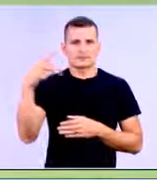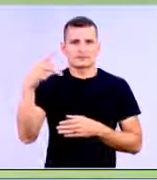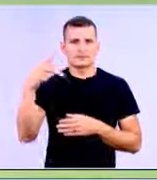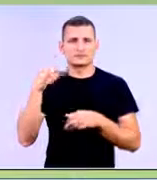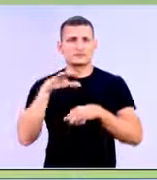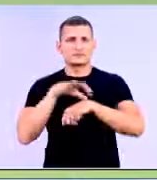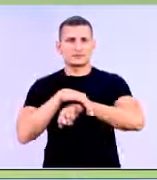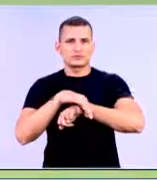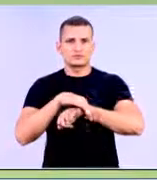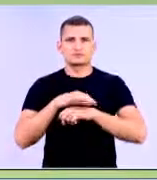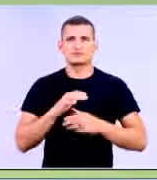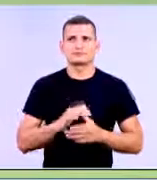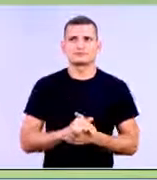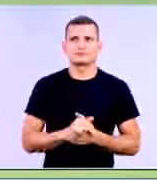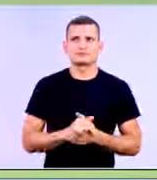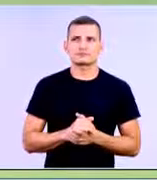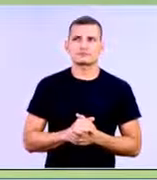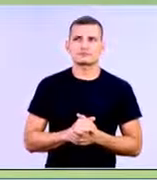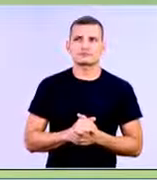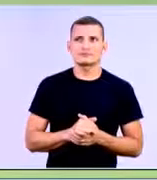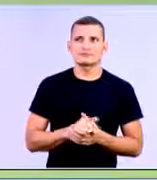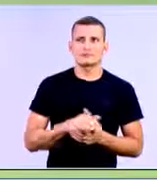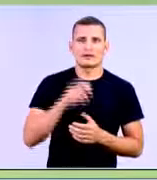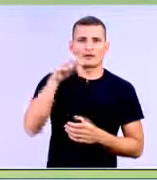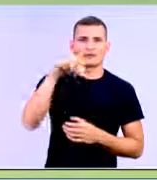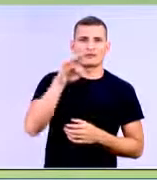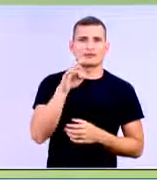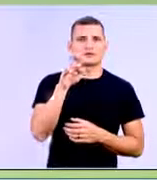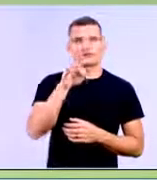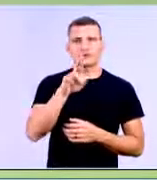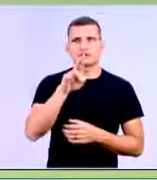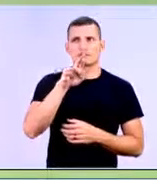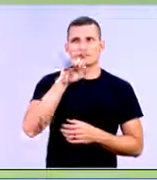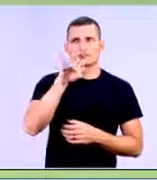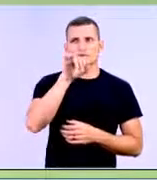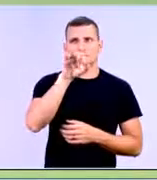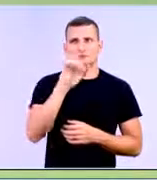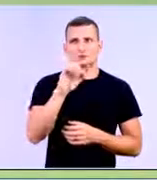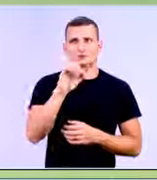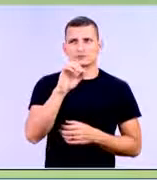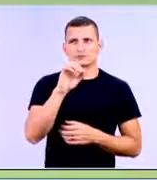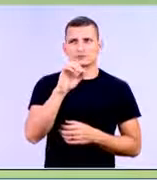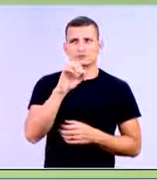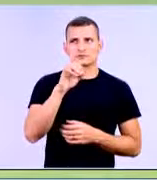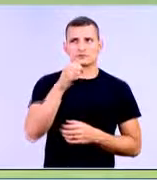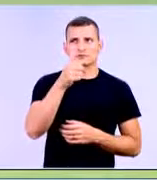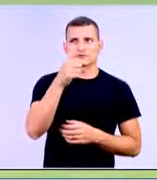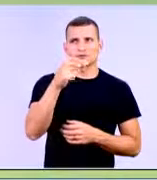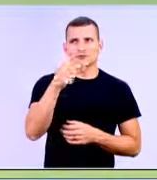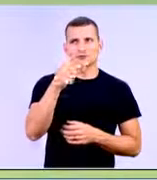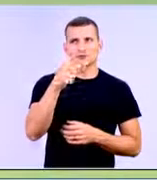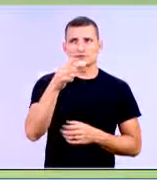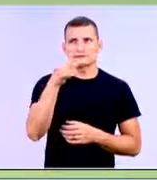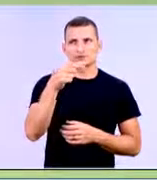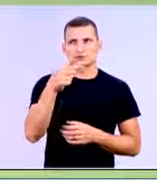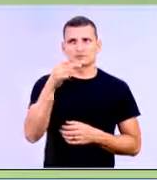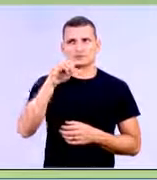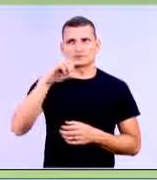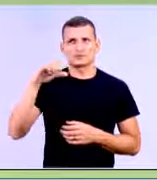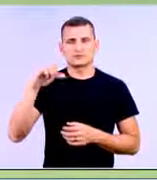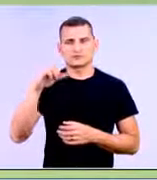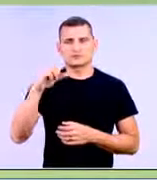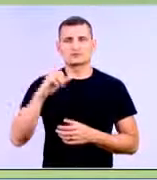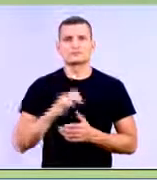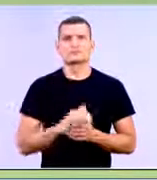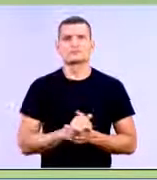seguras. Vamos citar aqui a NBR ISO IEC 17799. O que ela pode estar sugerindo aqui para